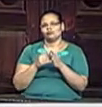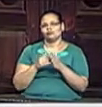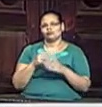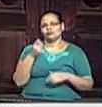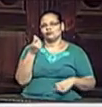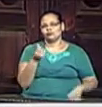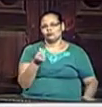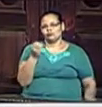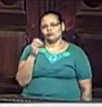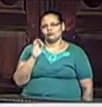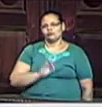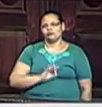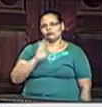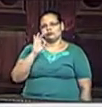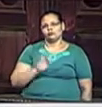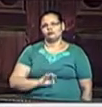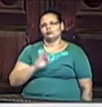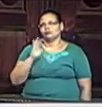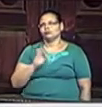de 60%.